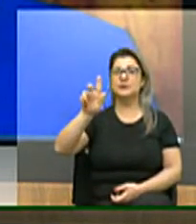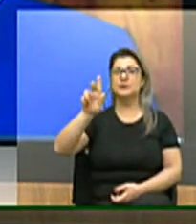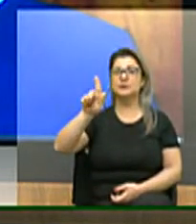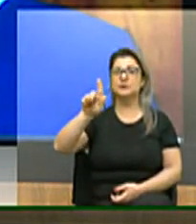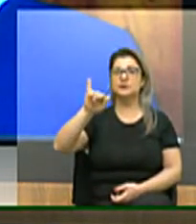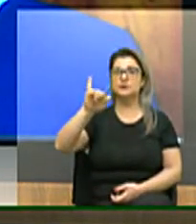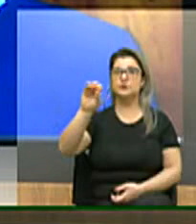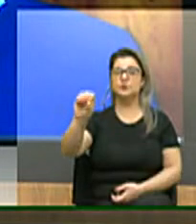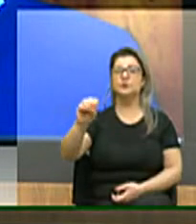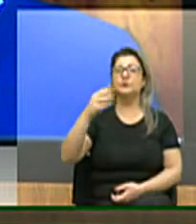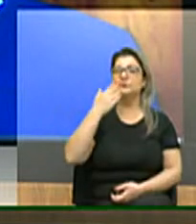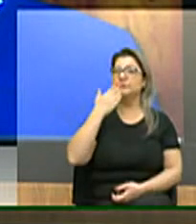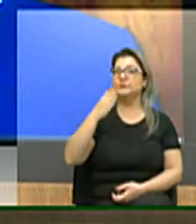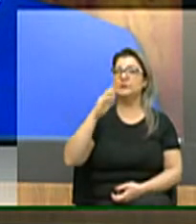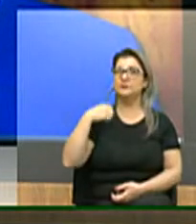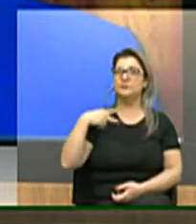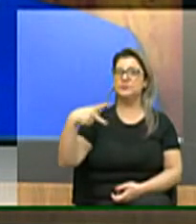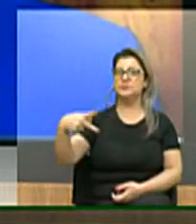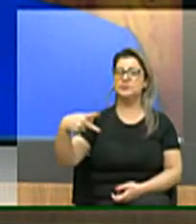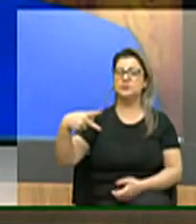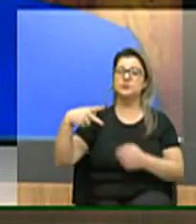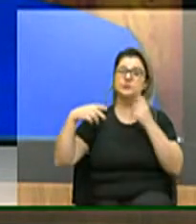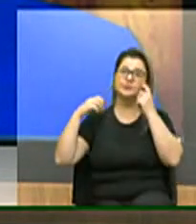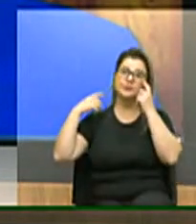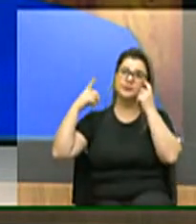Favorável, presidente. Deputado Fábio Osterman.